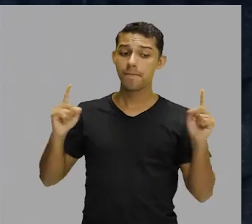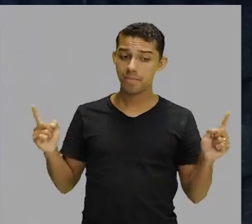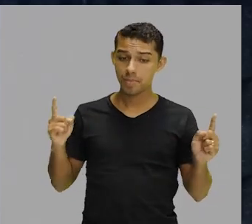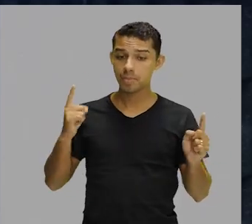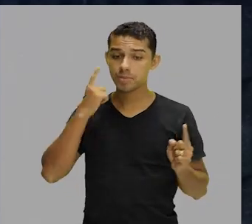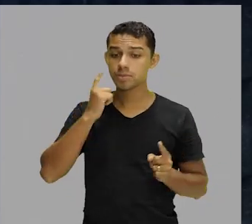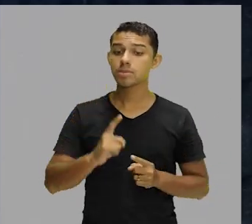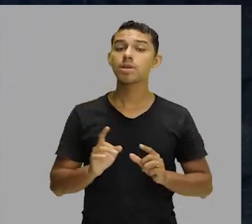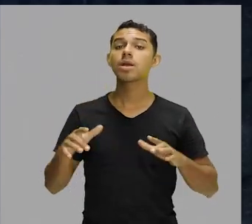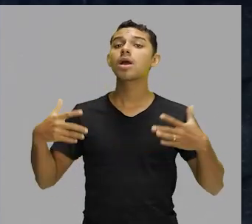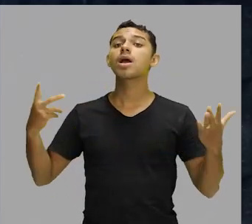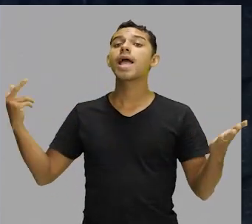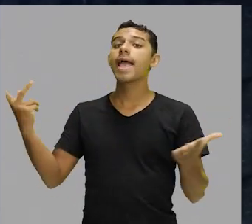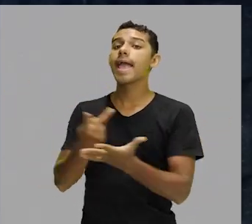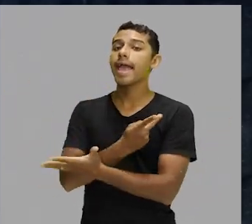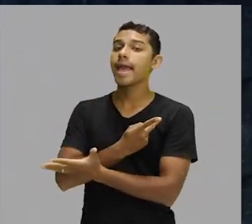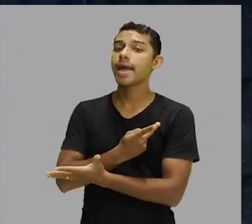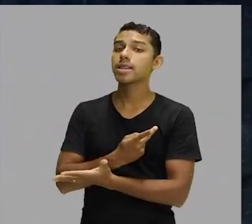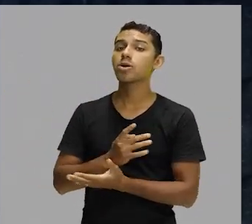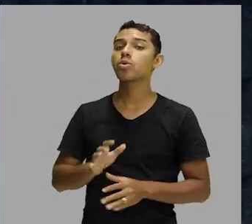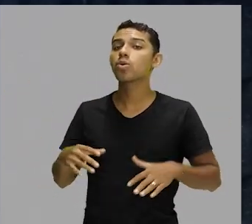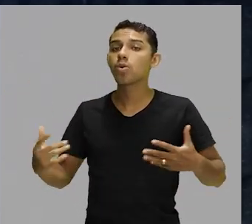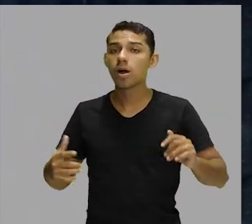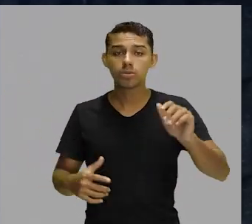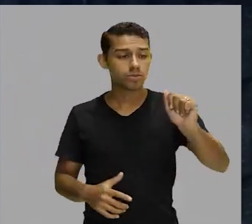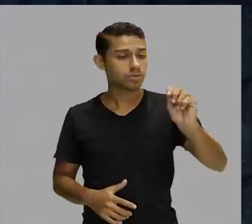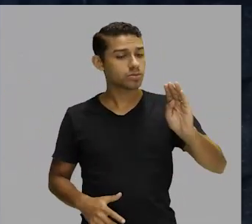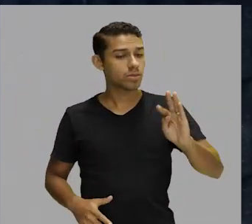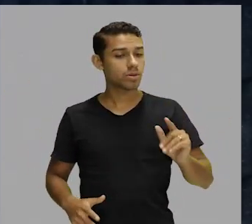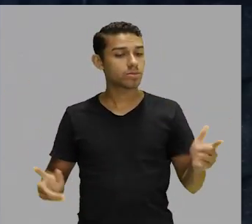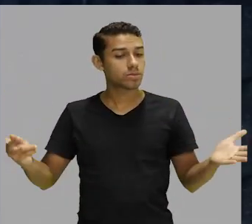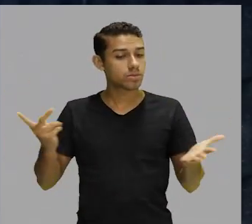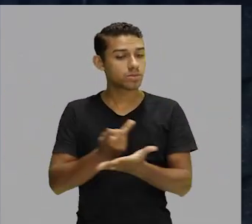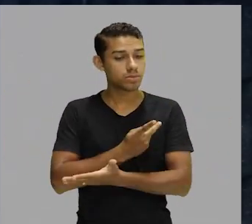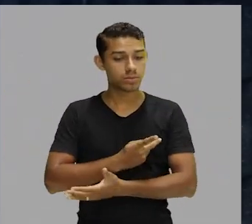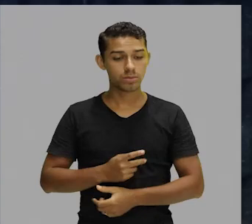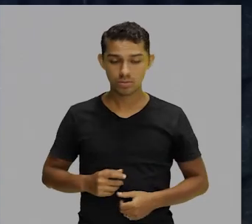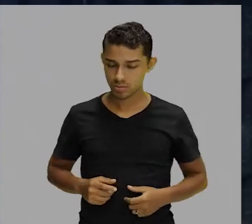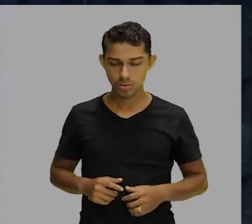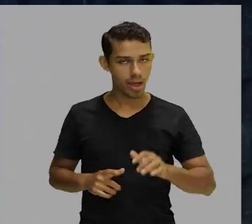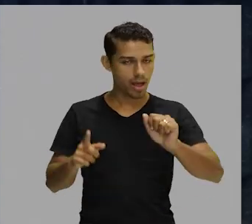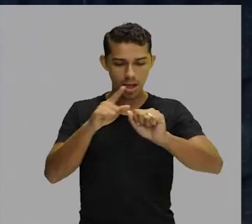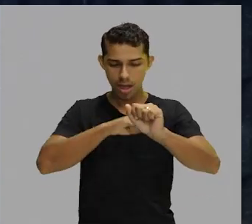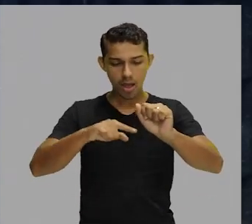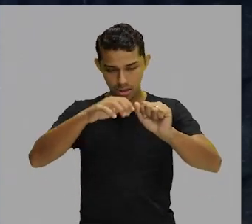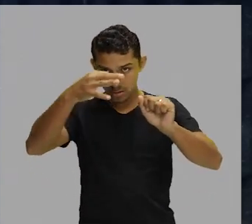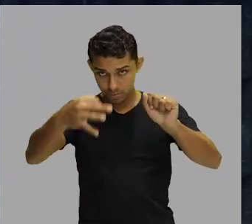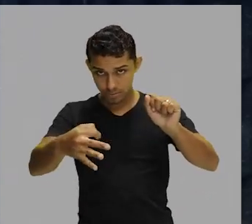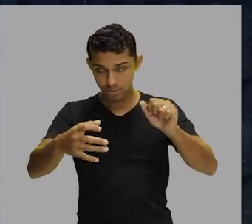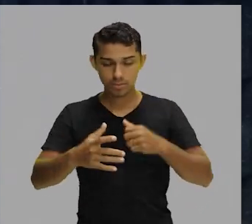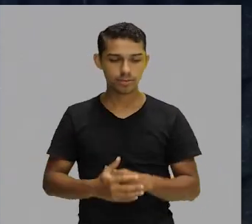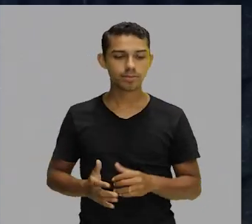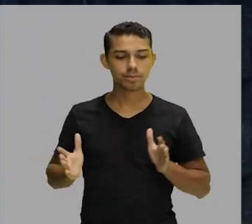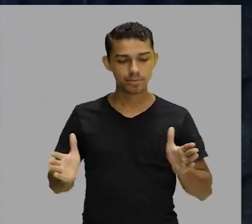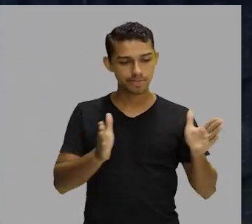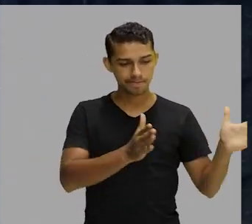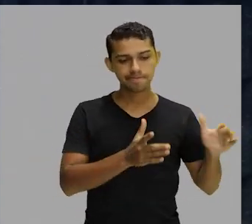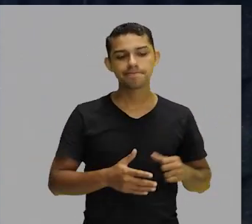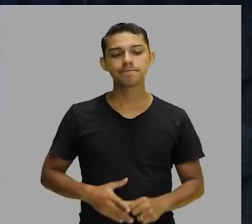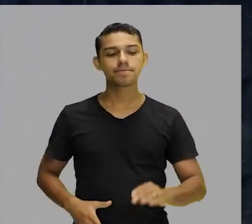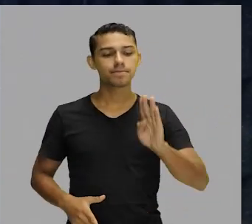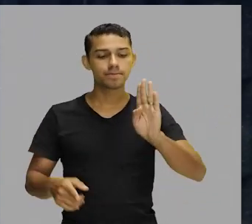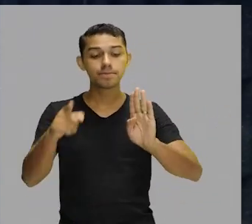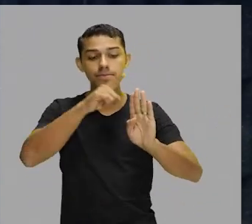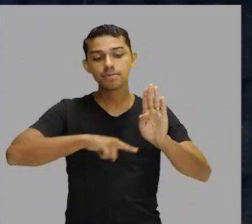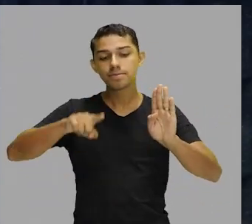está pedindo a alternativa incorreta. Então, não vai ser a letra A que eu vou marcar. Vamos lá para a letra B.